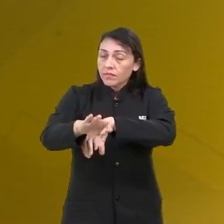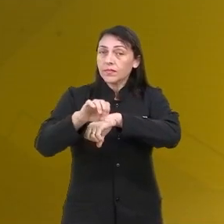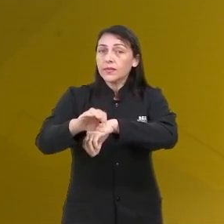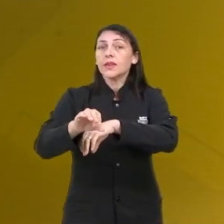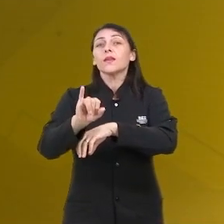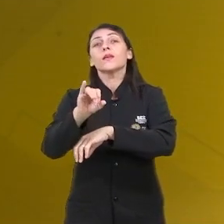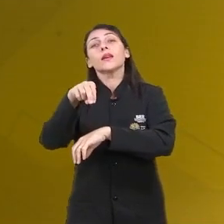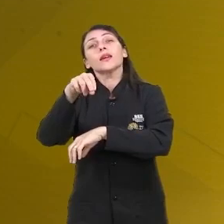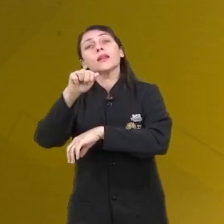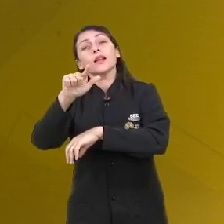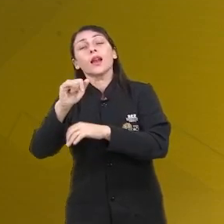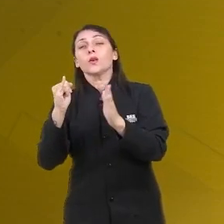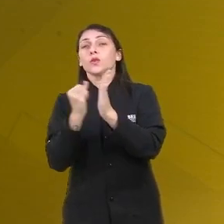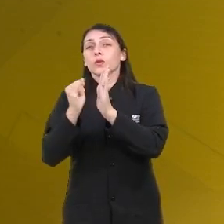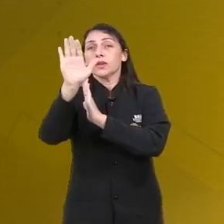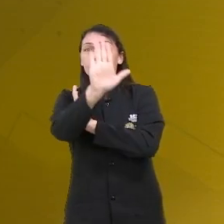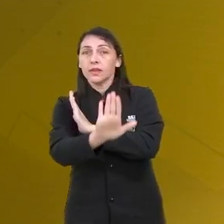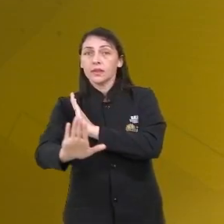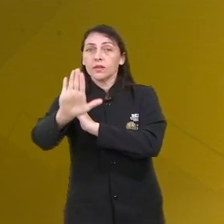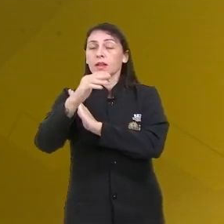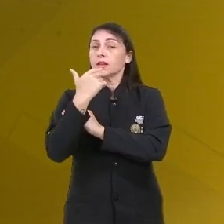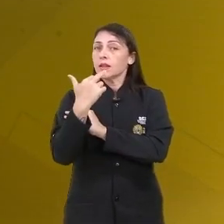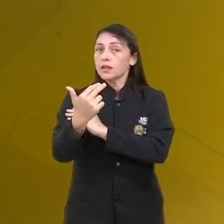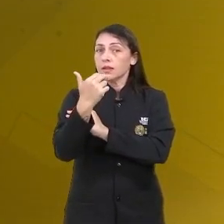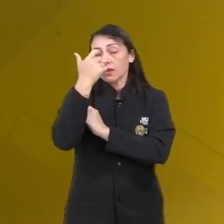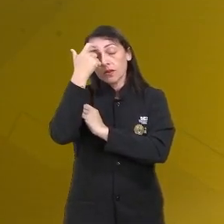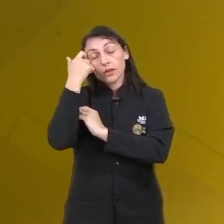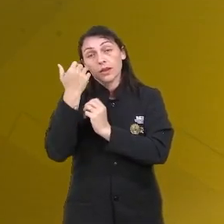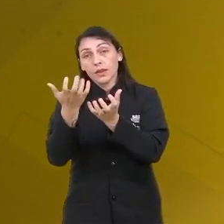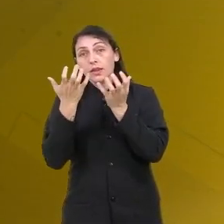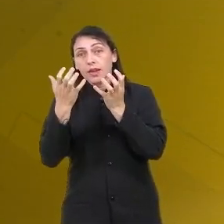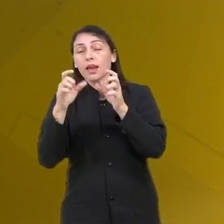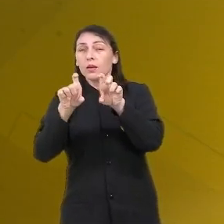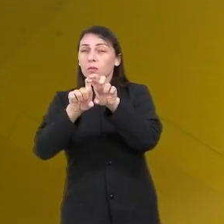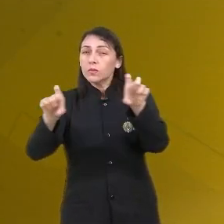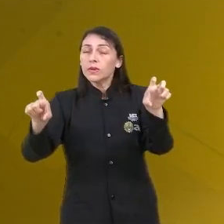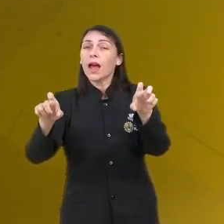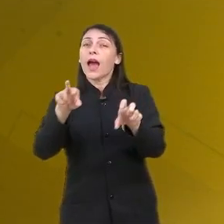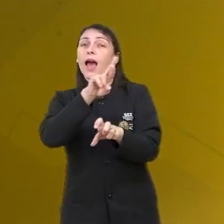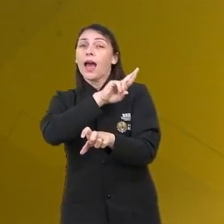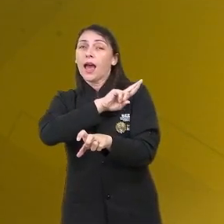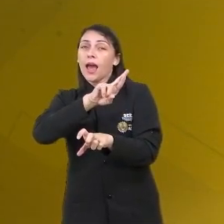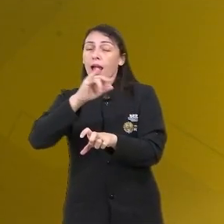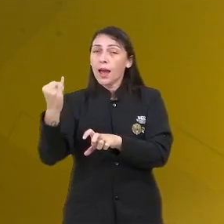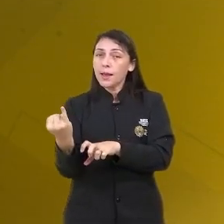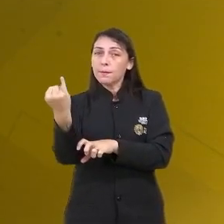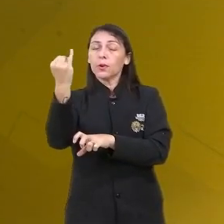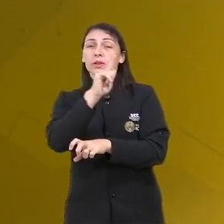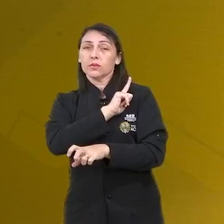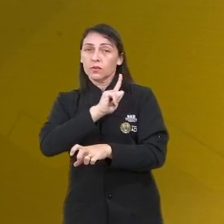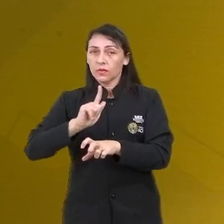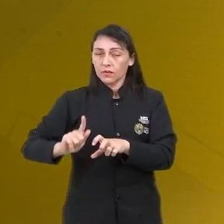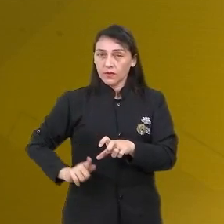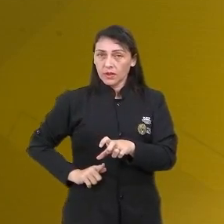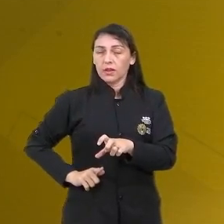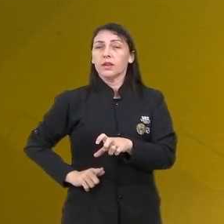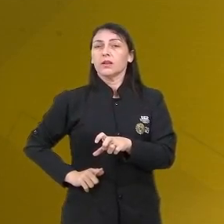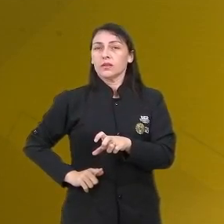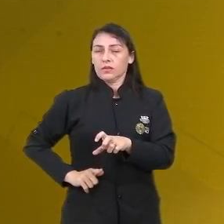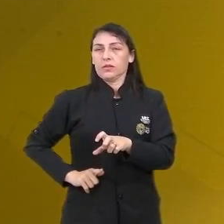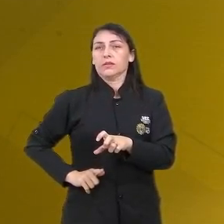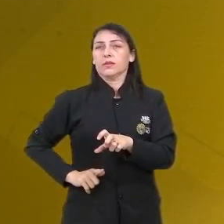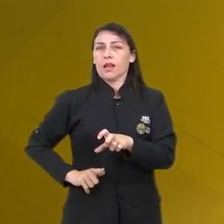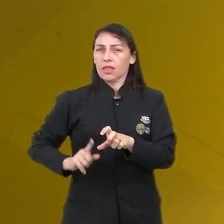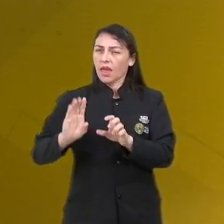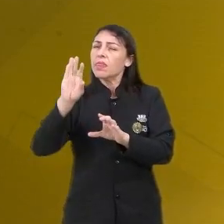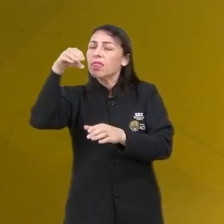o INALI, que é o Instituto Nacional das Línguas. Será que ele quer destacar o papel dos órgãos governamentais? Esses órgãos estão em